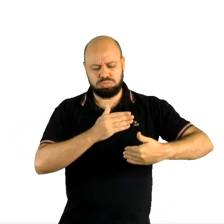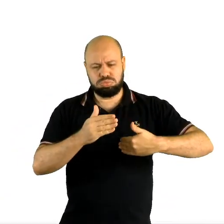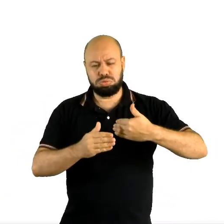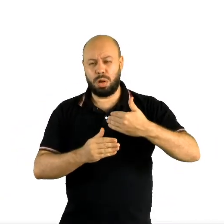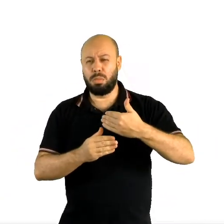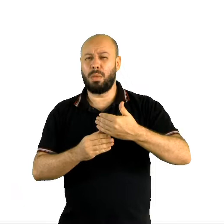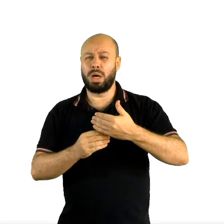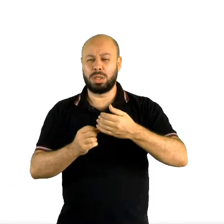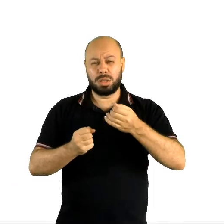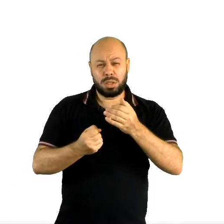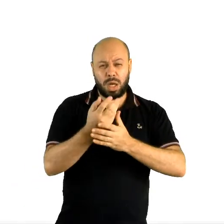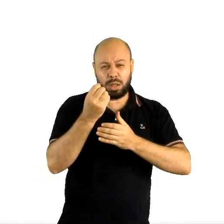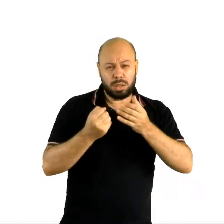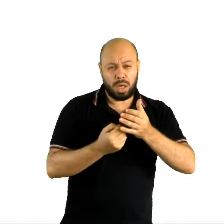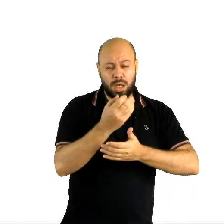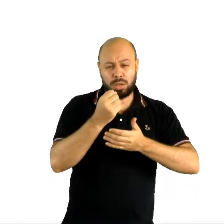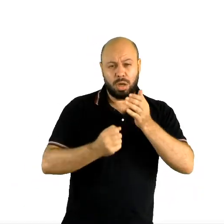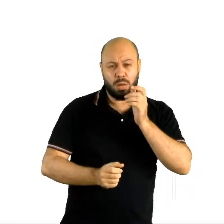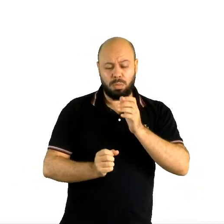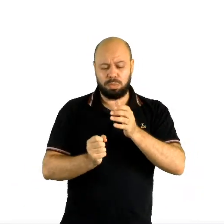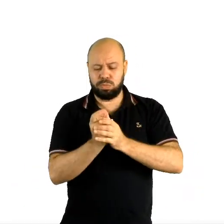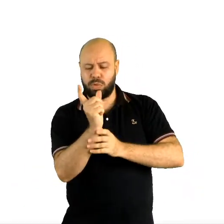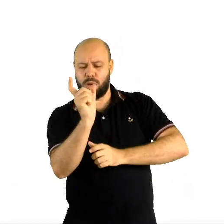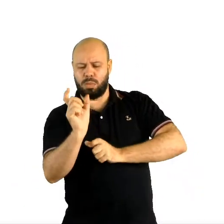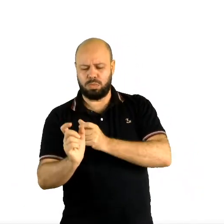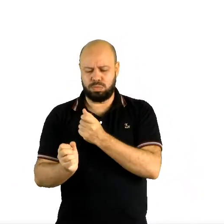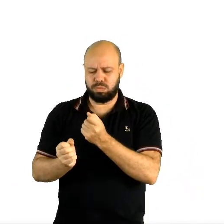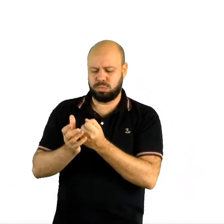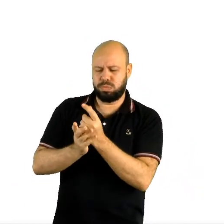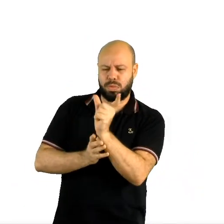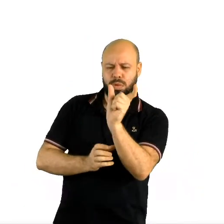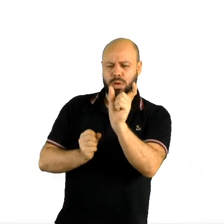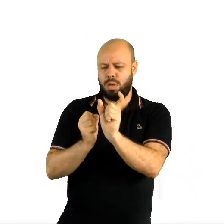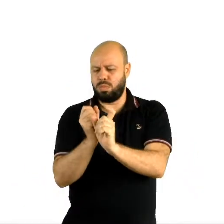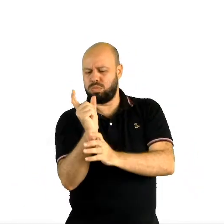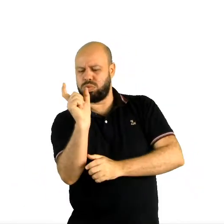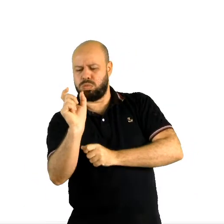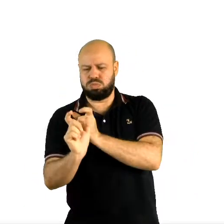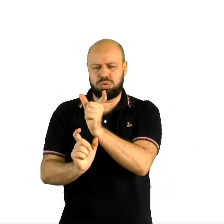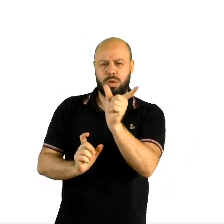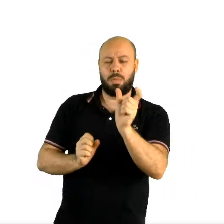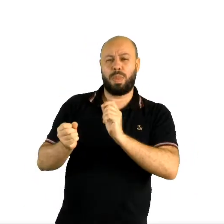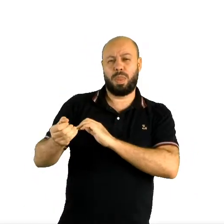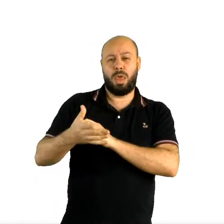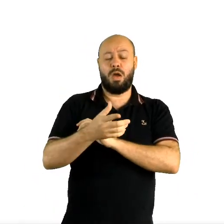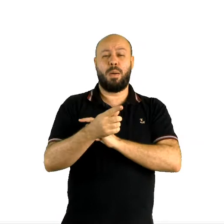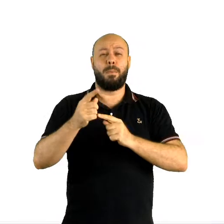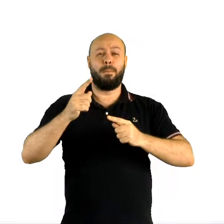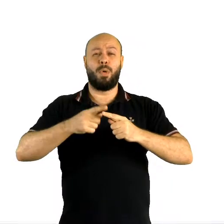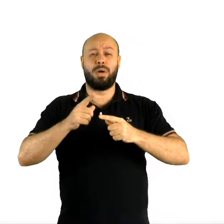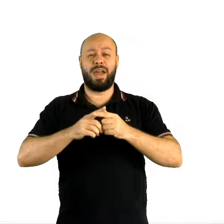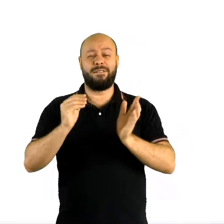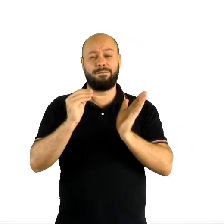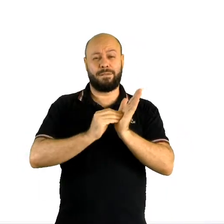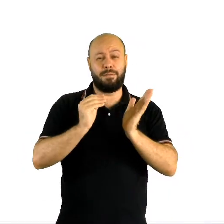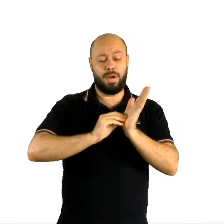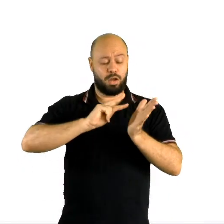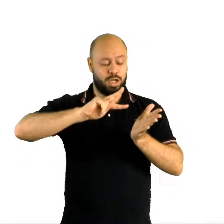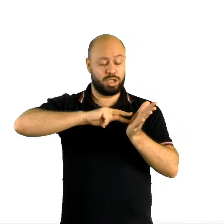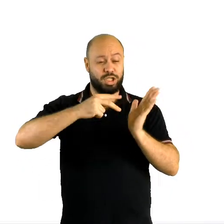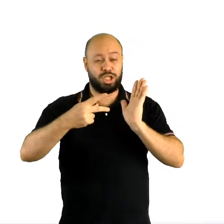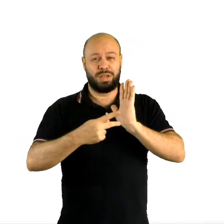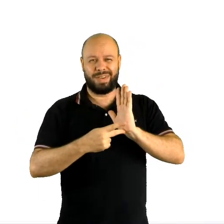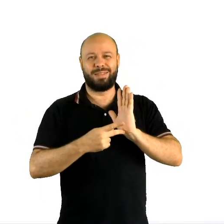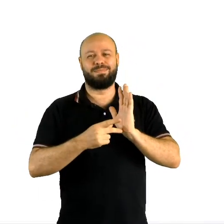formação de palavras em que são criados novos termos para suprir alguma lacuna de significação.